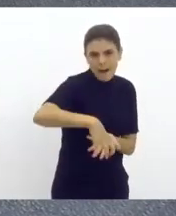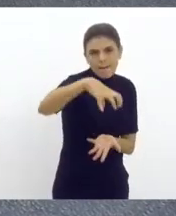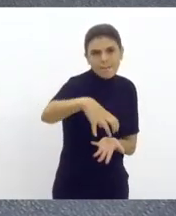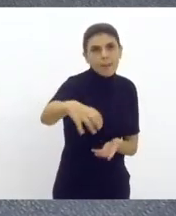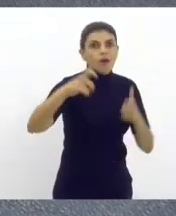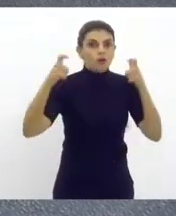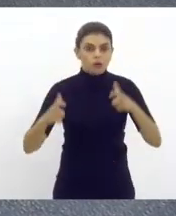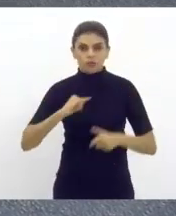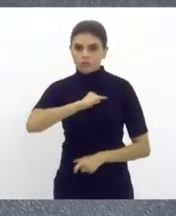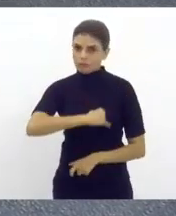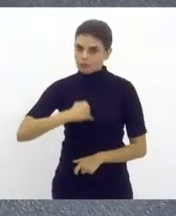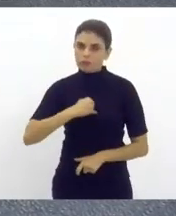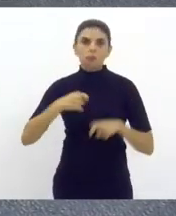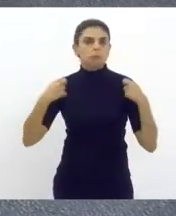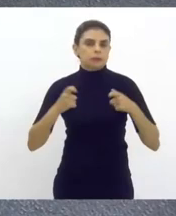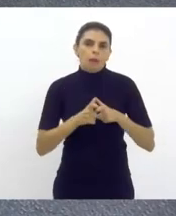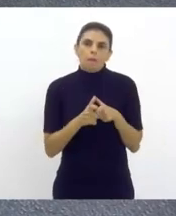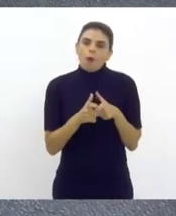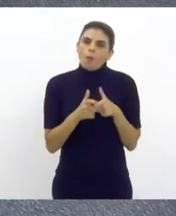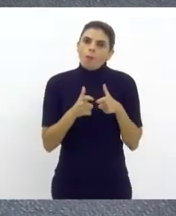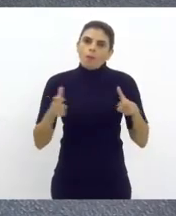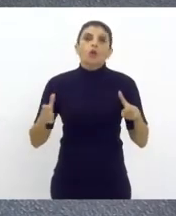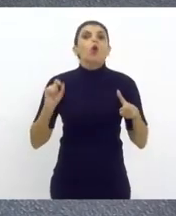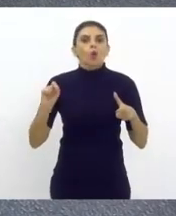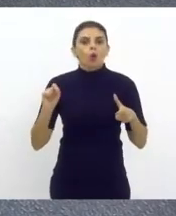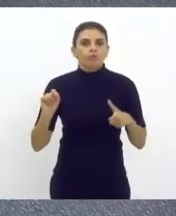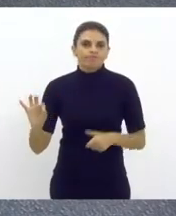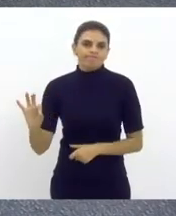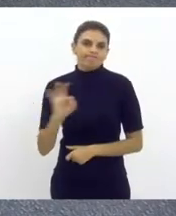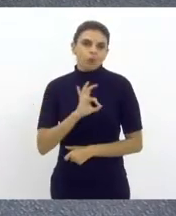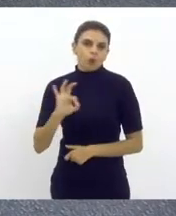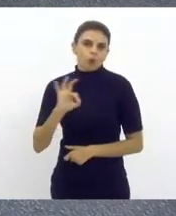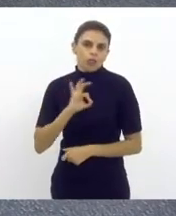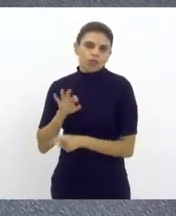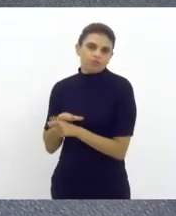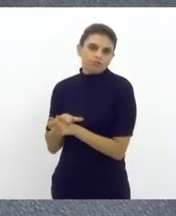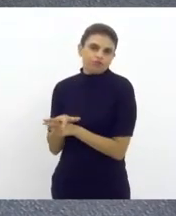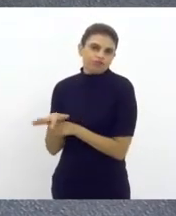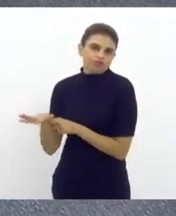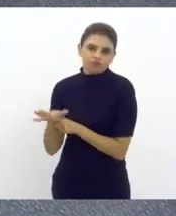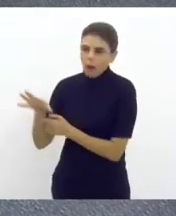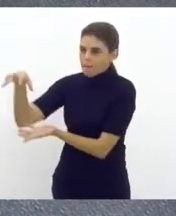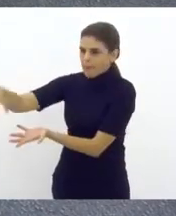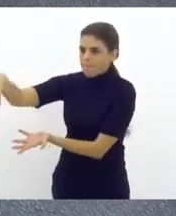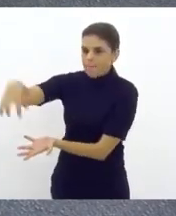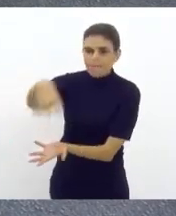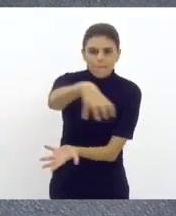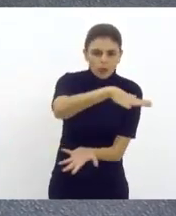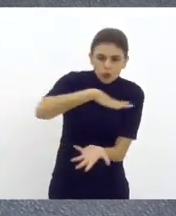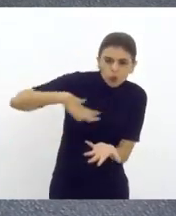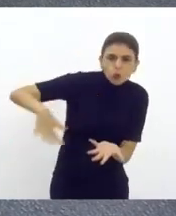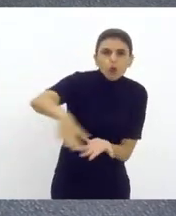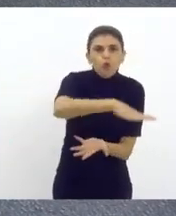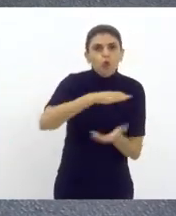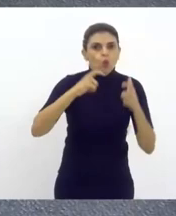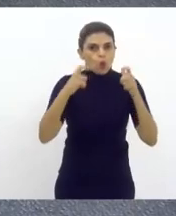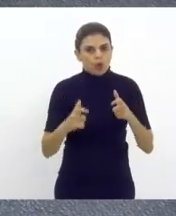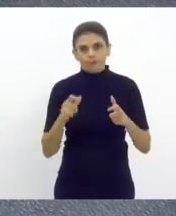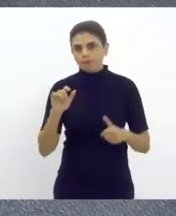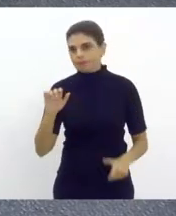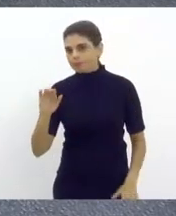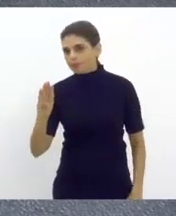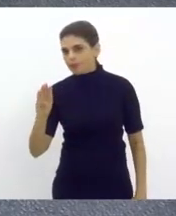Meriti Então precisamos aumentar o efetivo dos batalhões de todos os batalhões da Baixada Fluminense lógico também